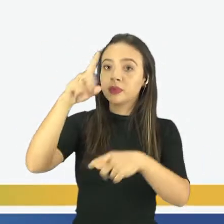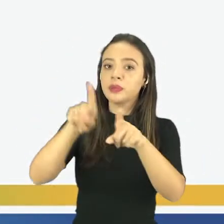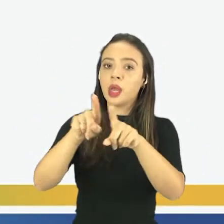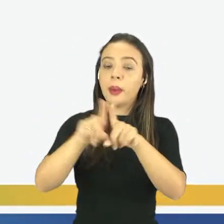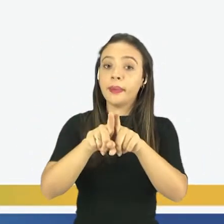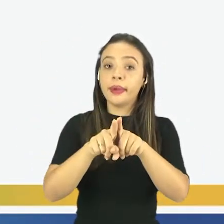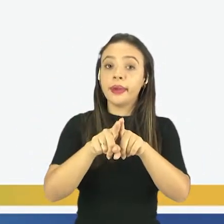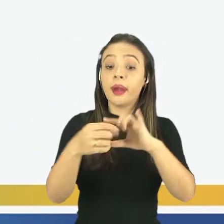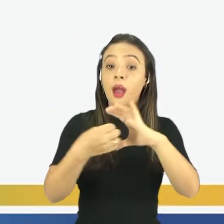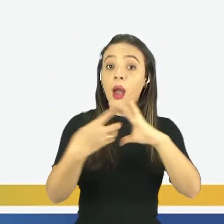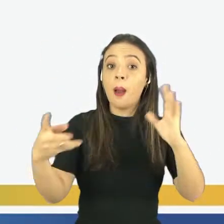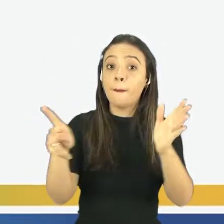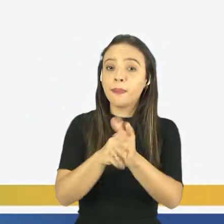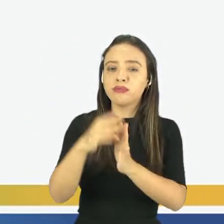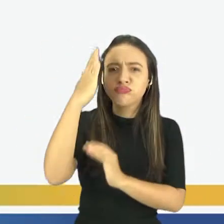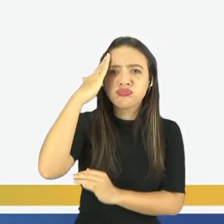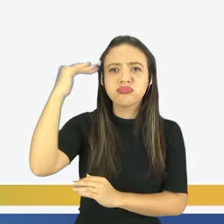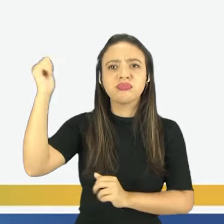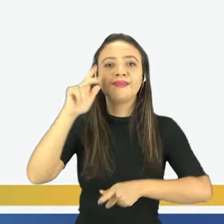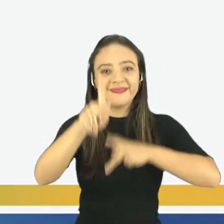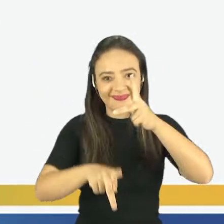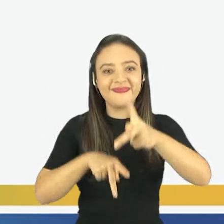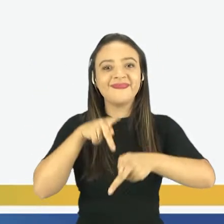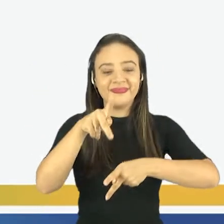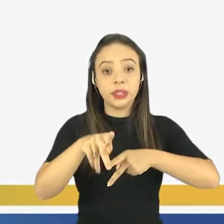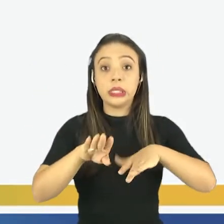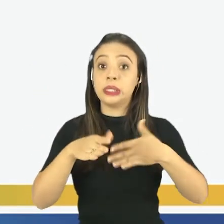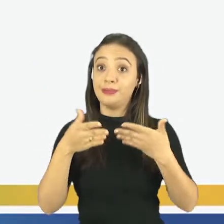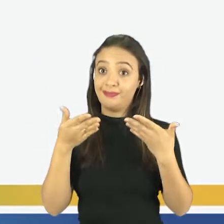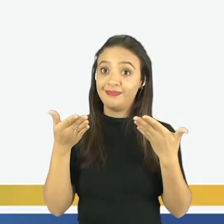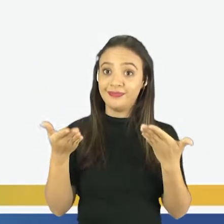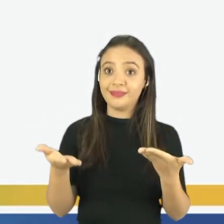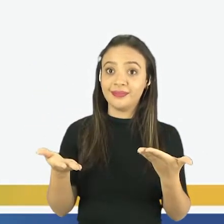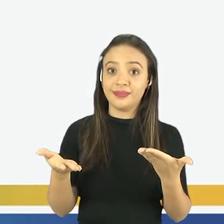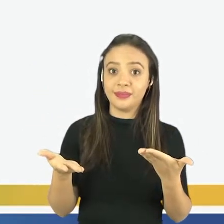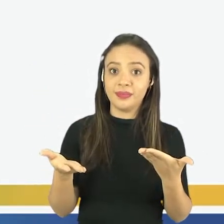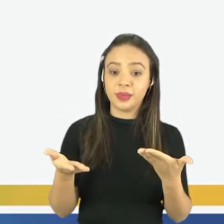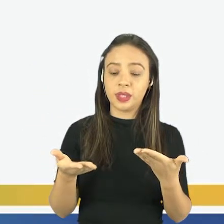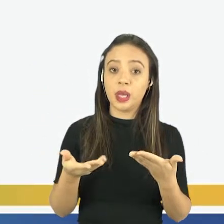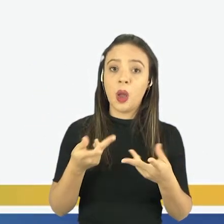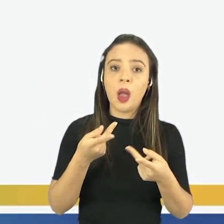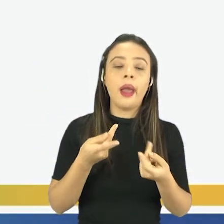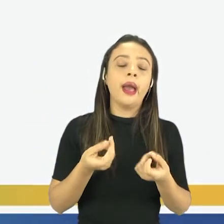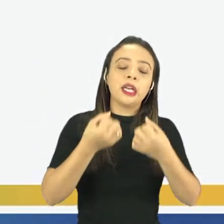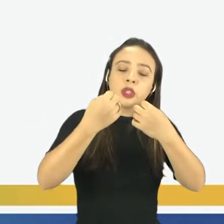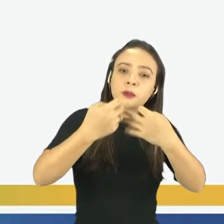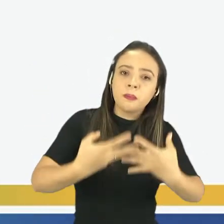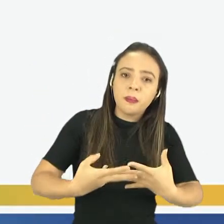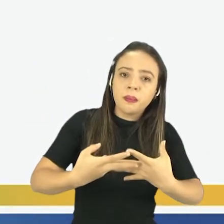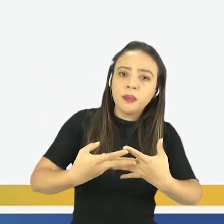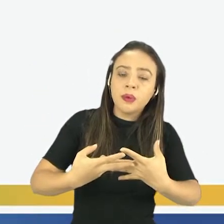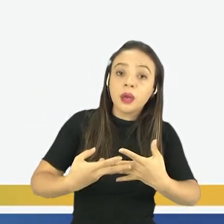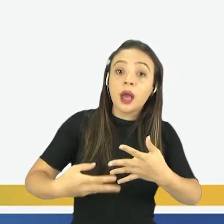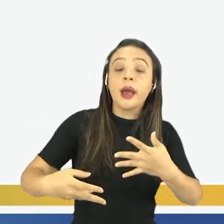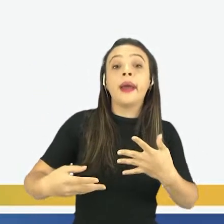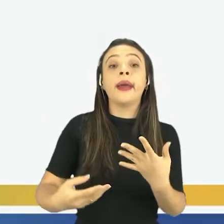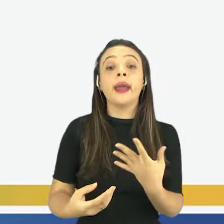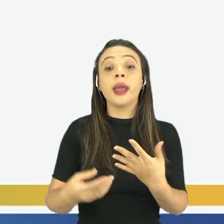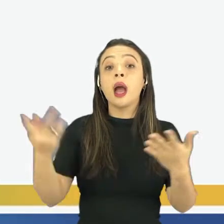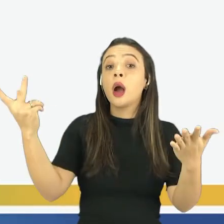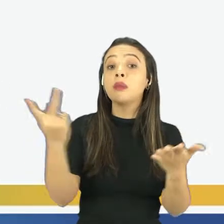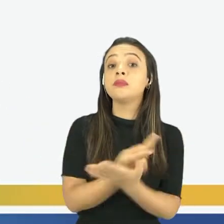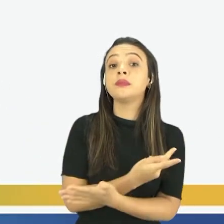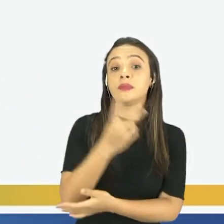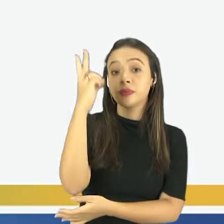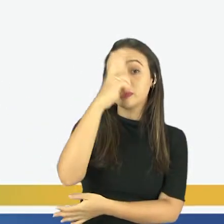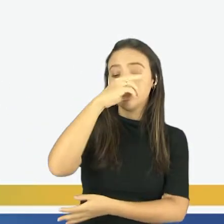aspectos singulares da sabedoria popular. Portanto, são relatos que incluem fatos históricos